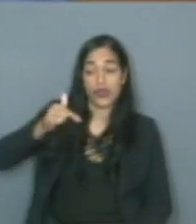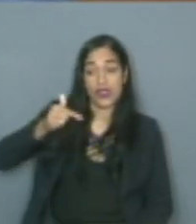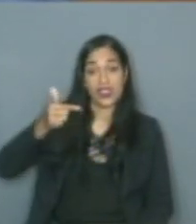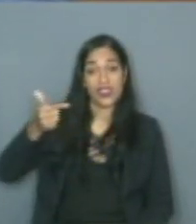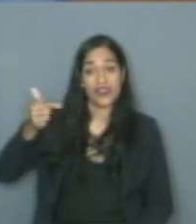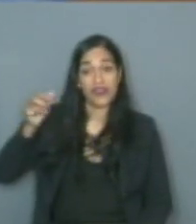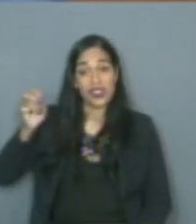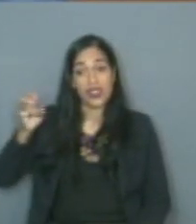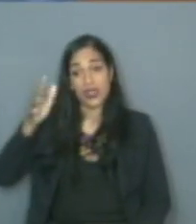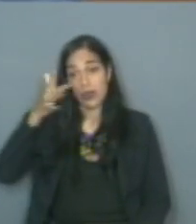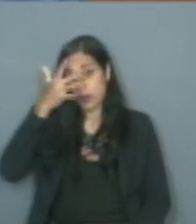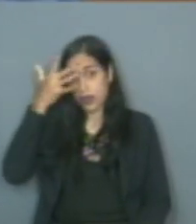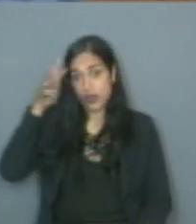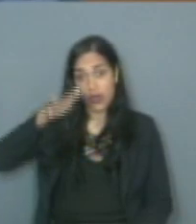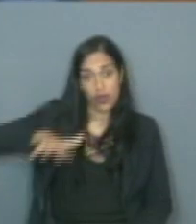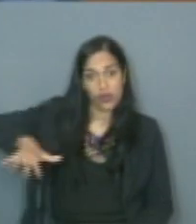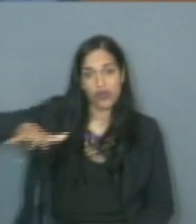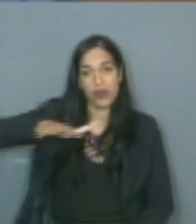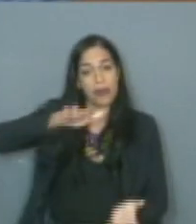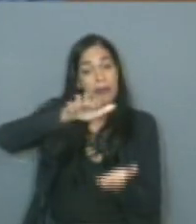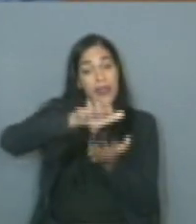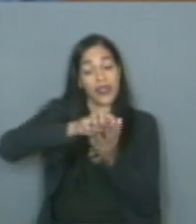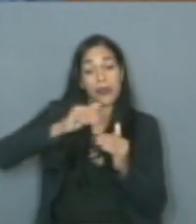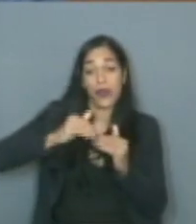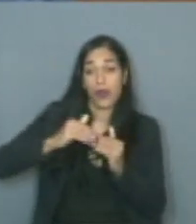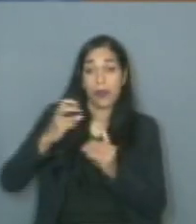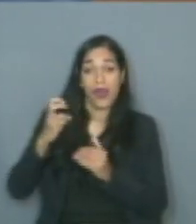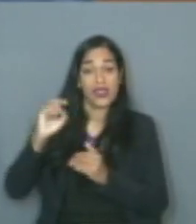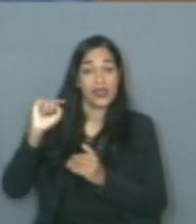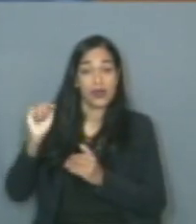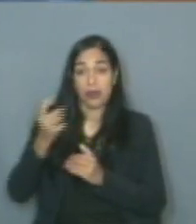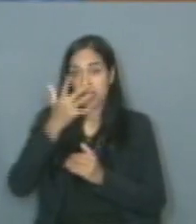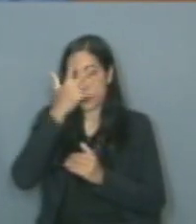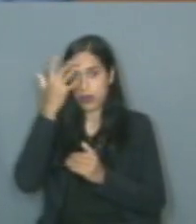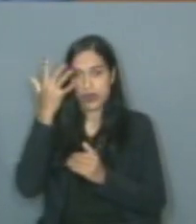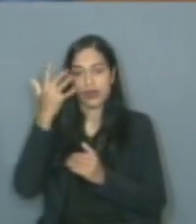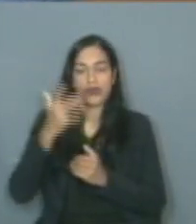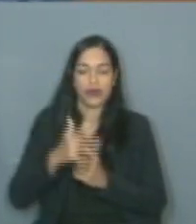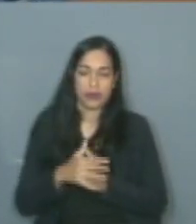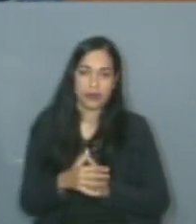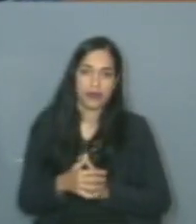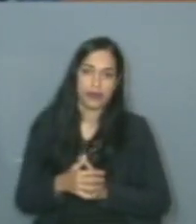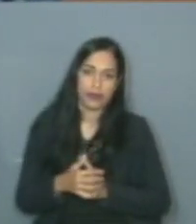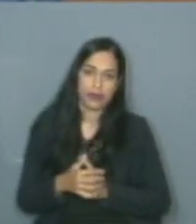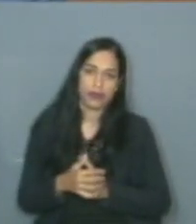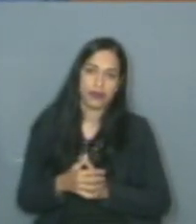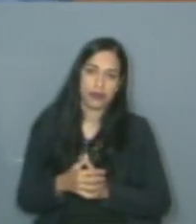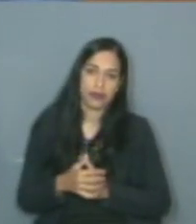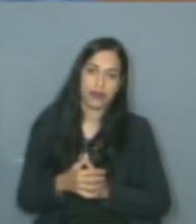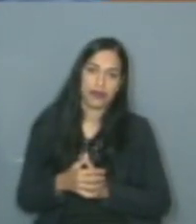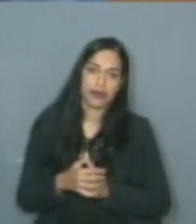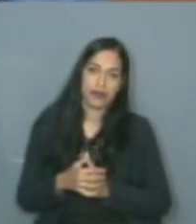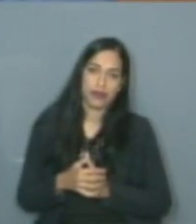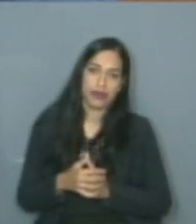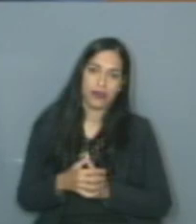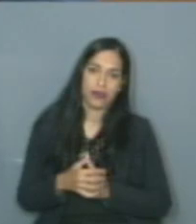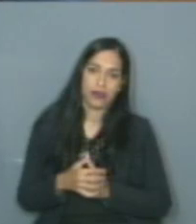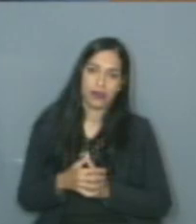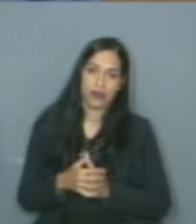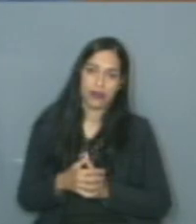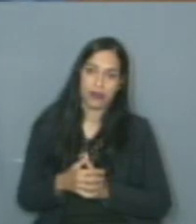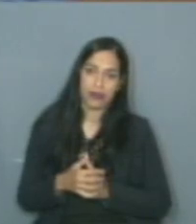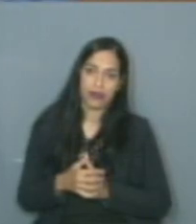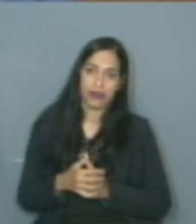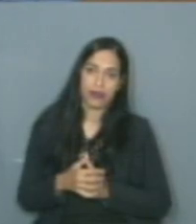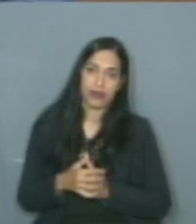3.725 pessoas. No total, no Pernambuco, nós temos mais de 5.000 pessoas. Então mostra que havia ali sim uma